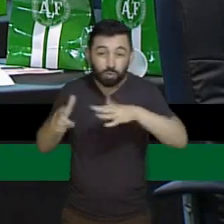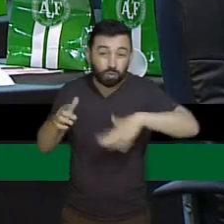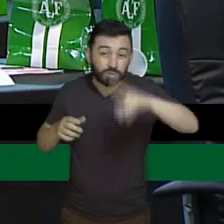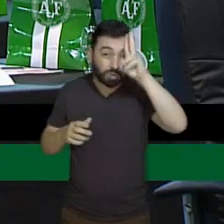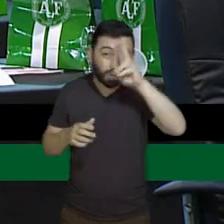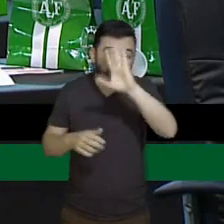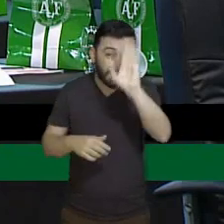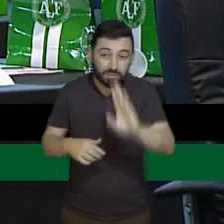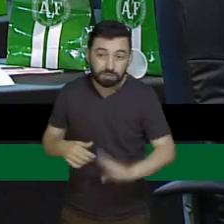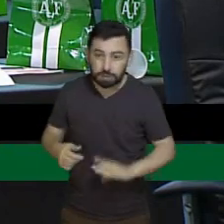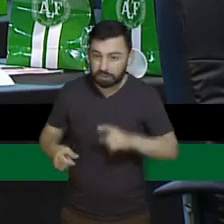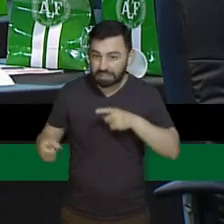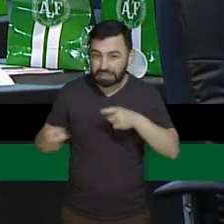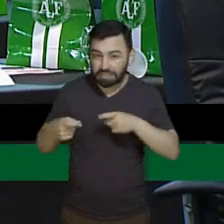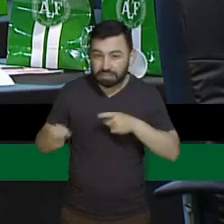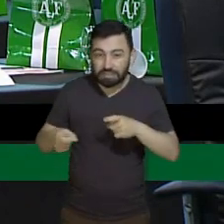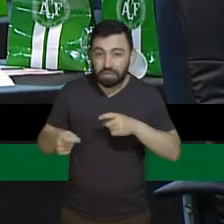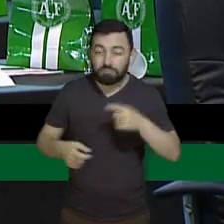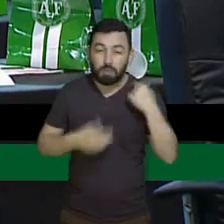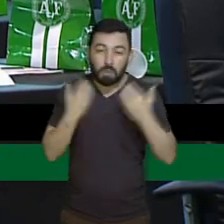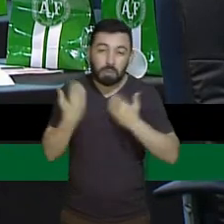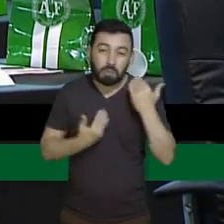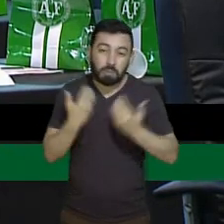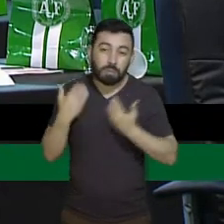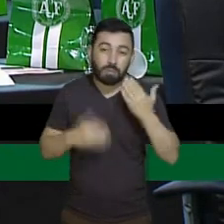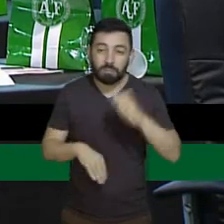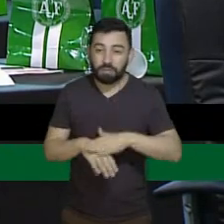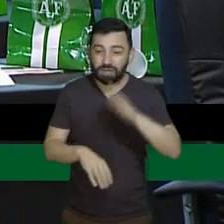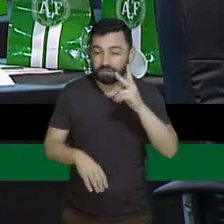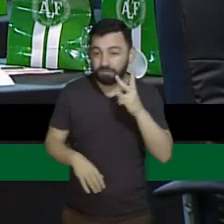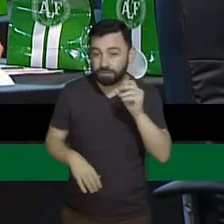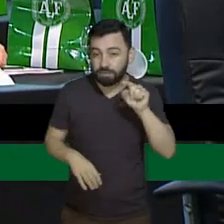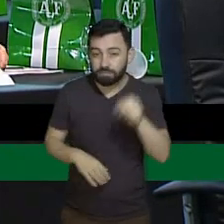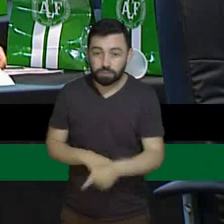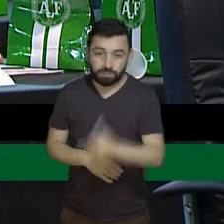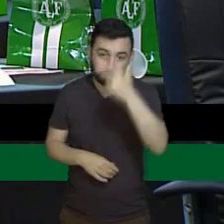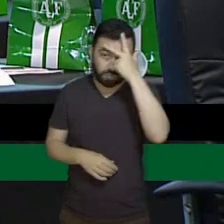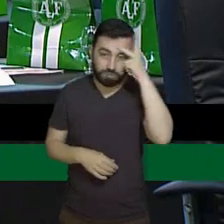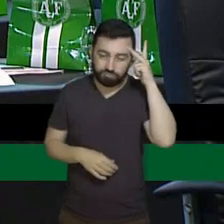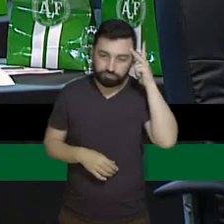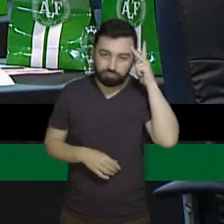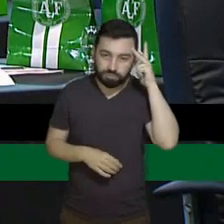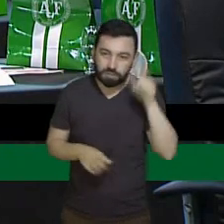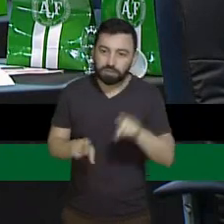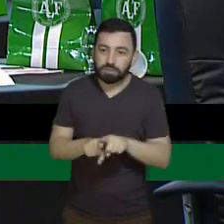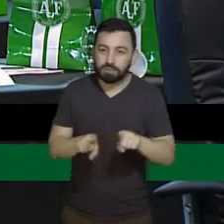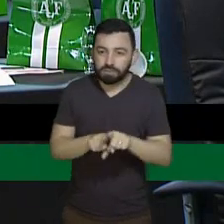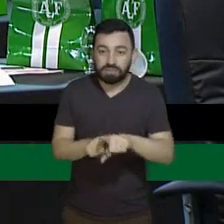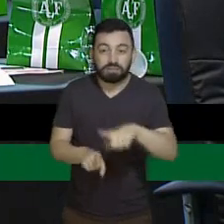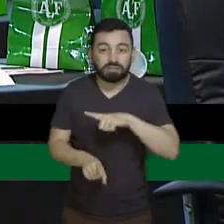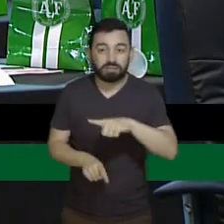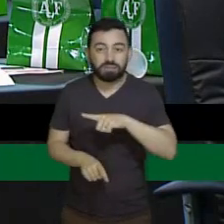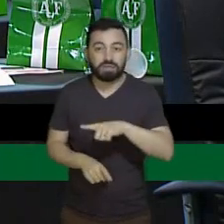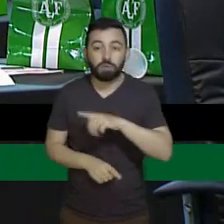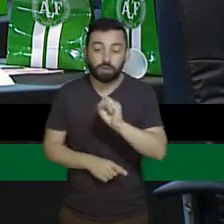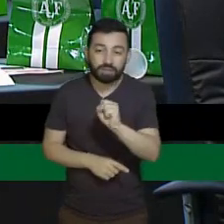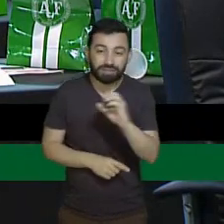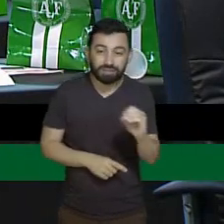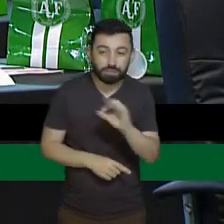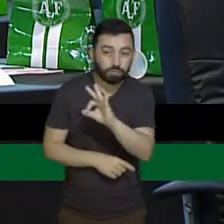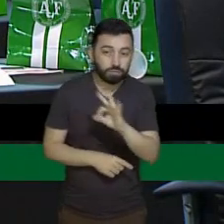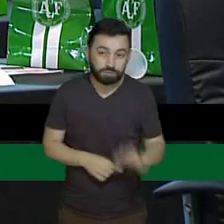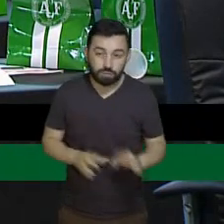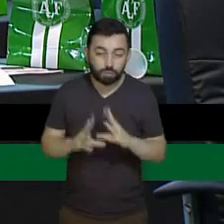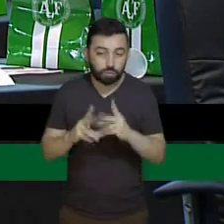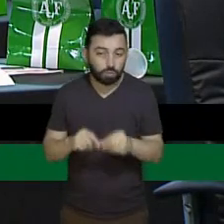Brasil, responsável pela morte de mais de 20 mil pessoas. Envolveu 80% do exército brasileiro